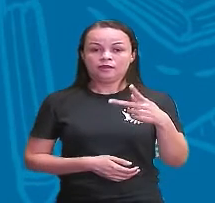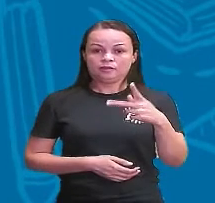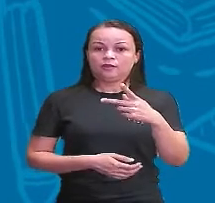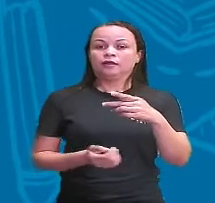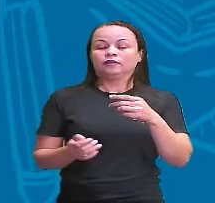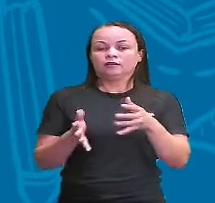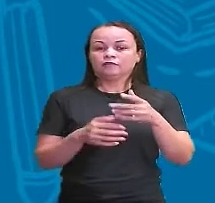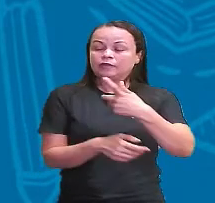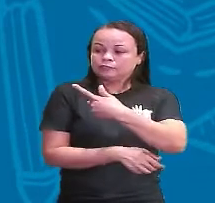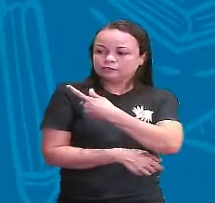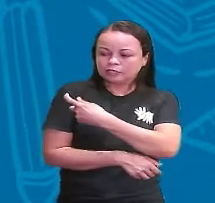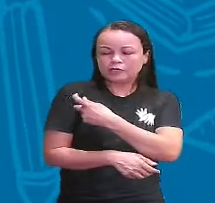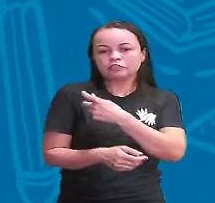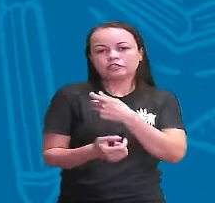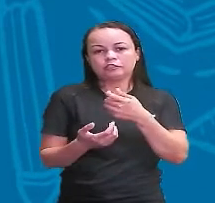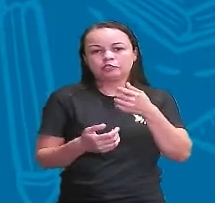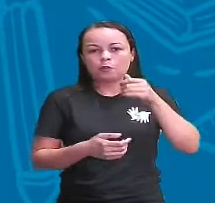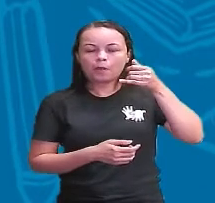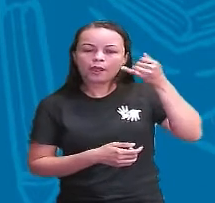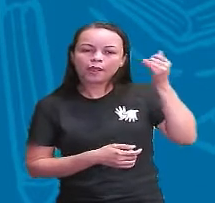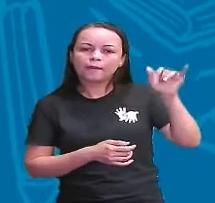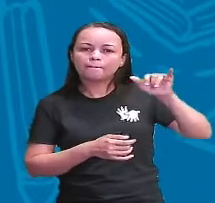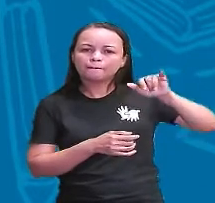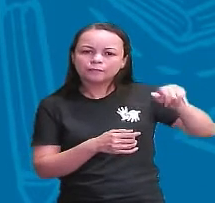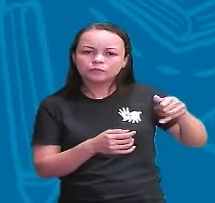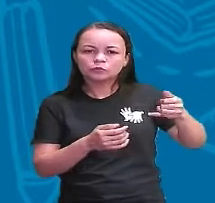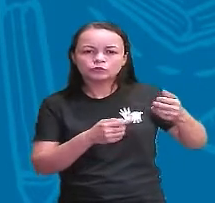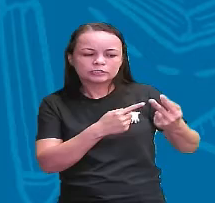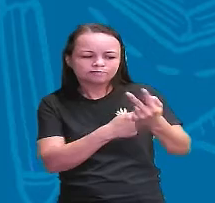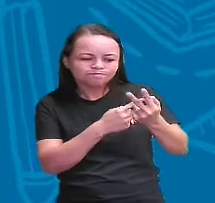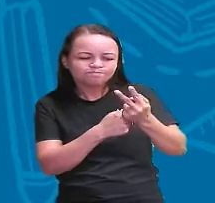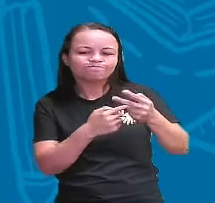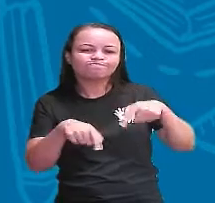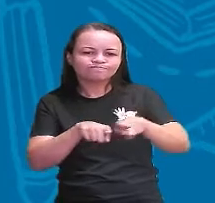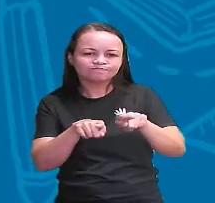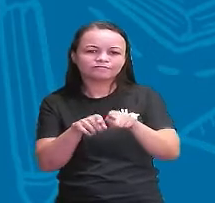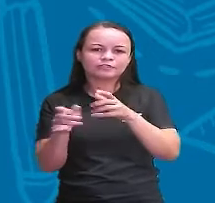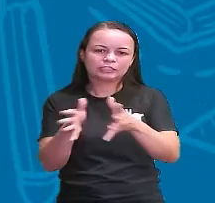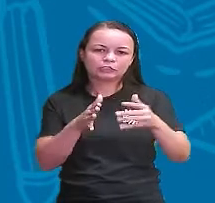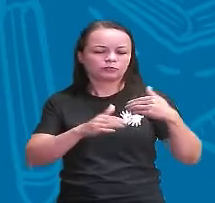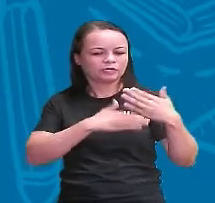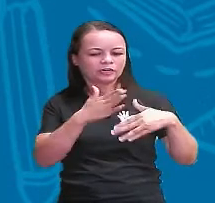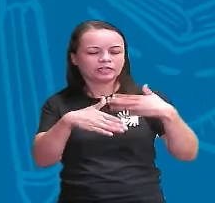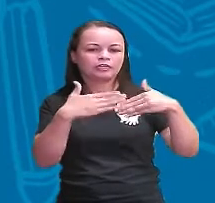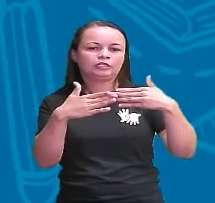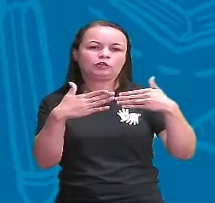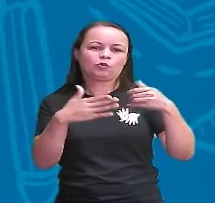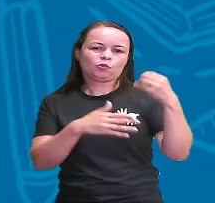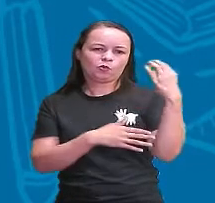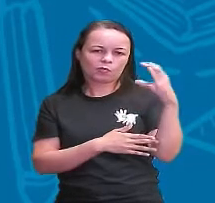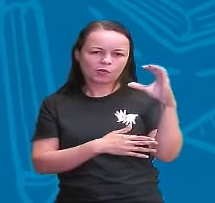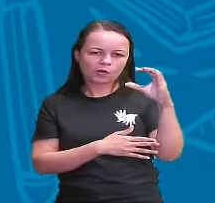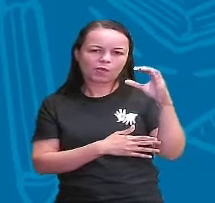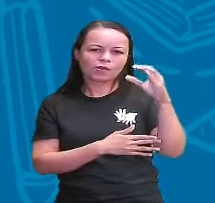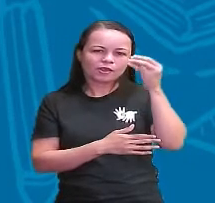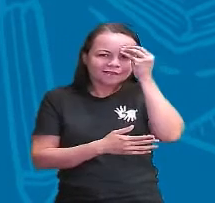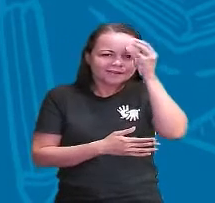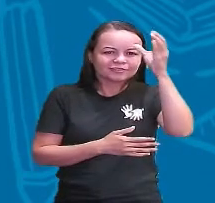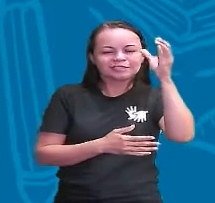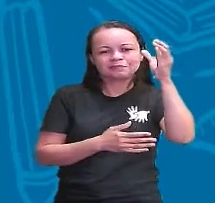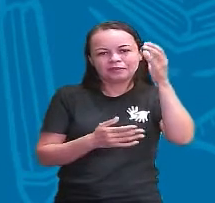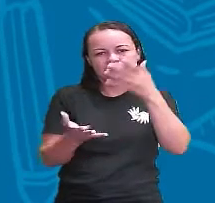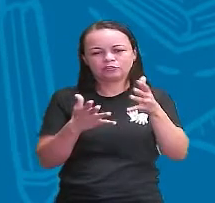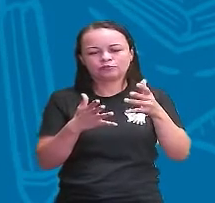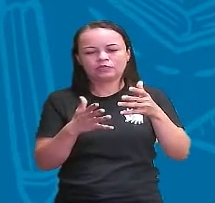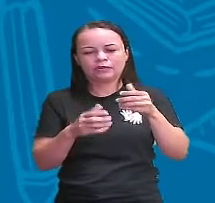né, através de todo esse desenvolvimento das vacinas, é através do conhecimento científico, né, que a gente combate vários